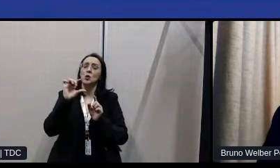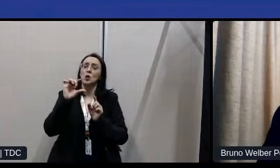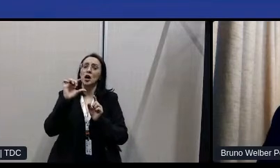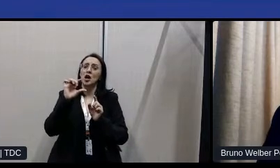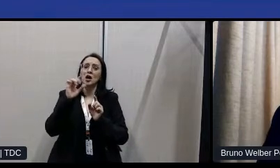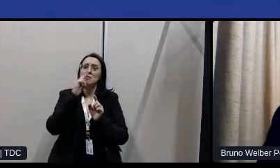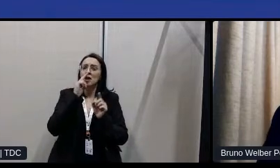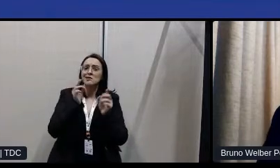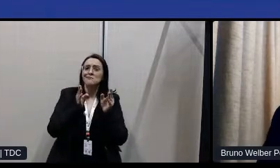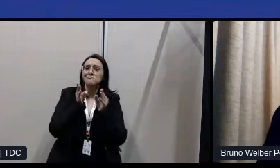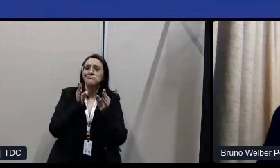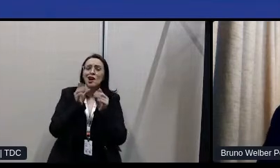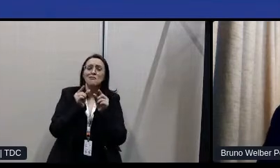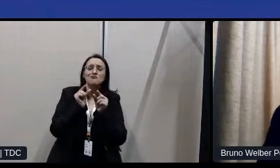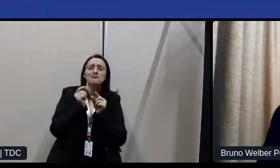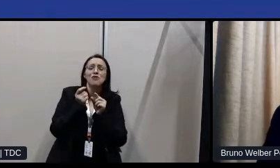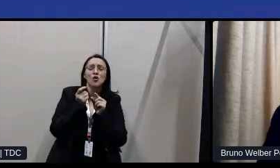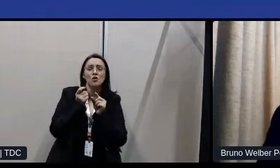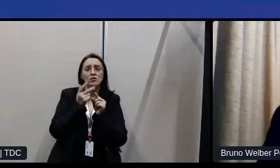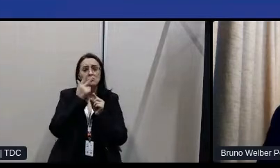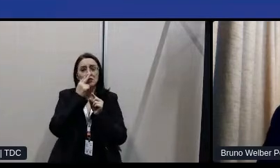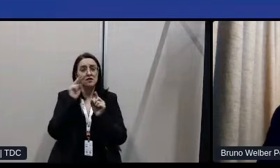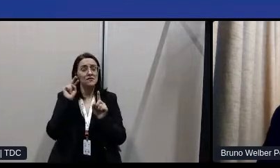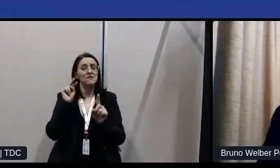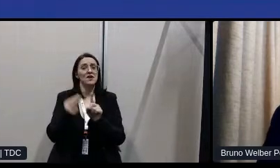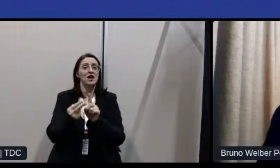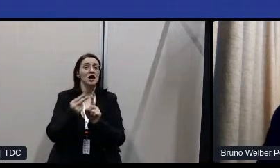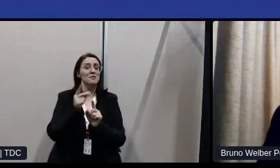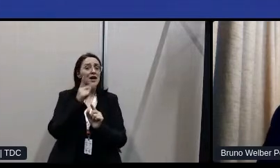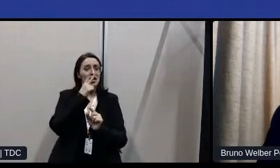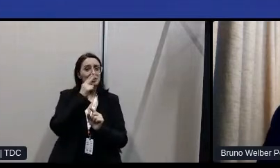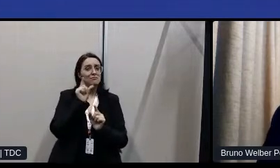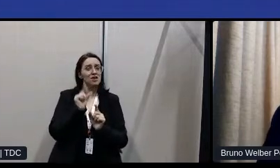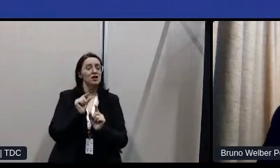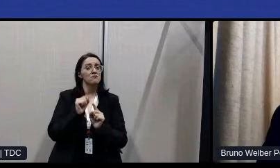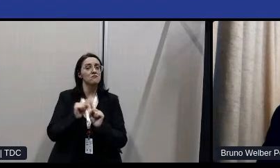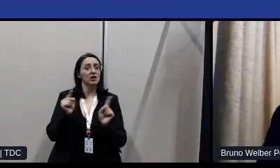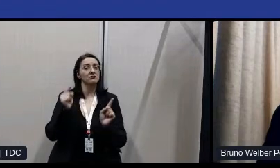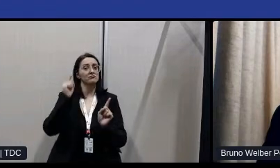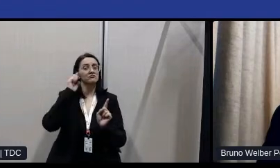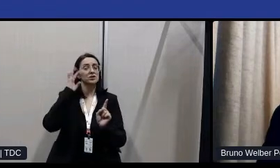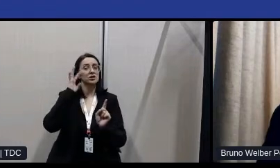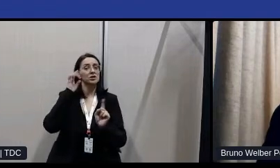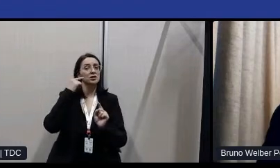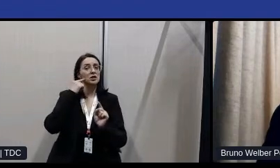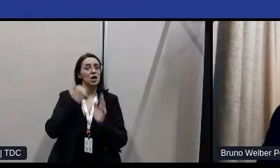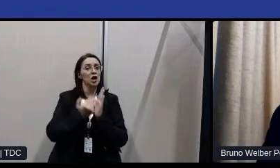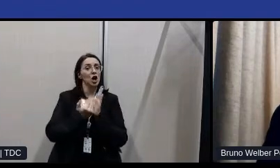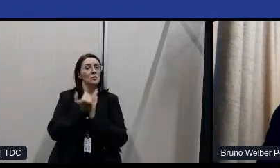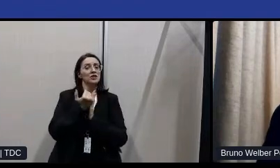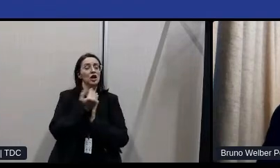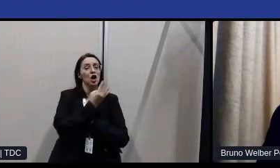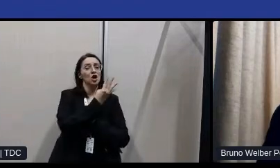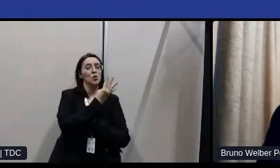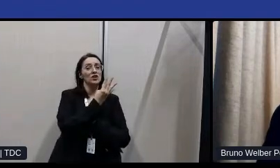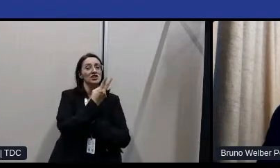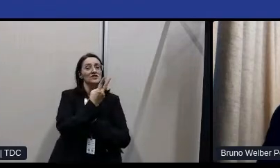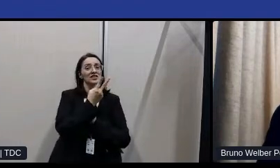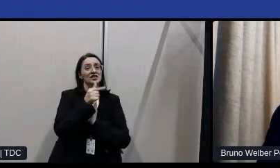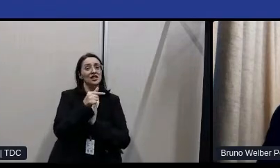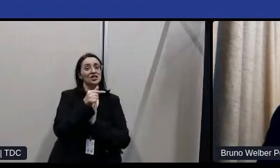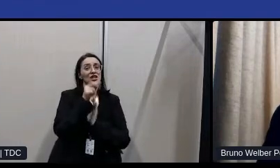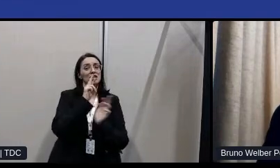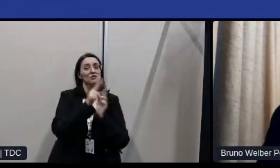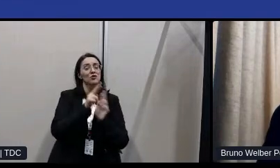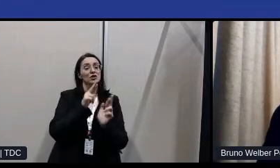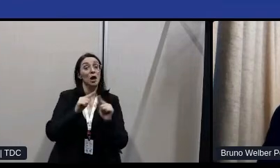para 32,09, olhando assim é pequena, mas se a gente levar em consideração que a gente aumentou de 427 respostas